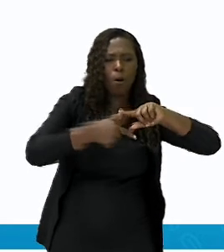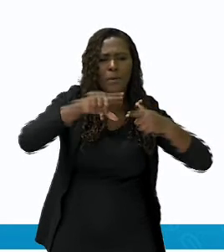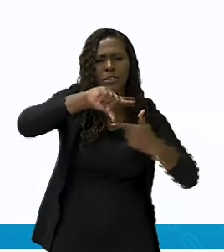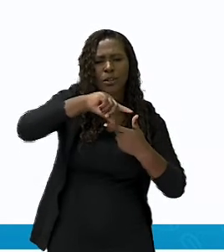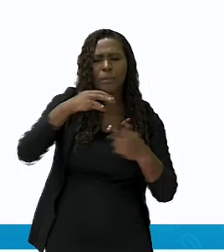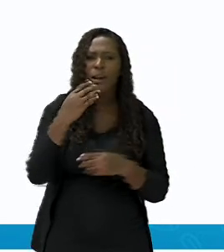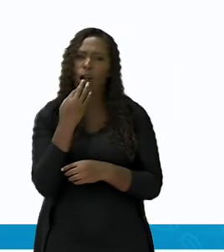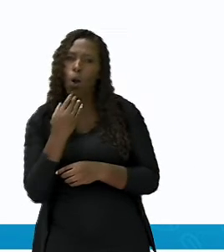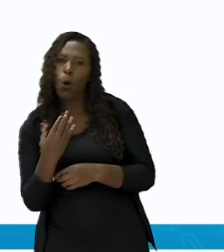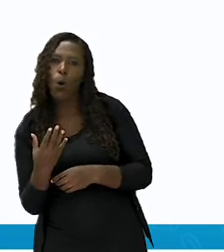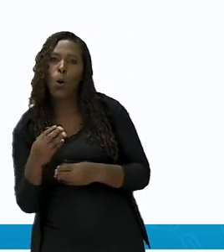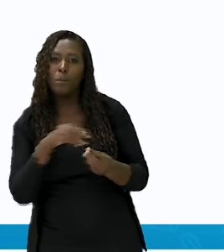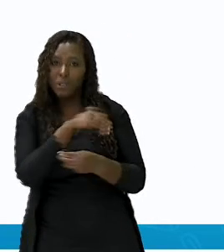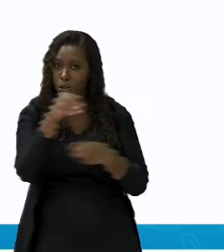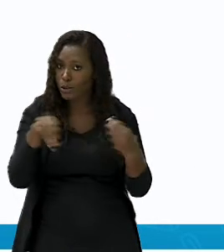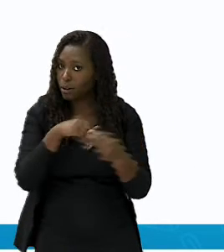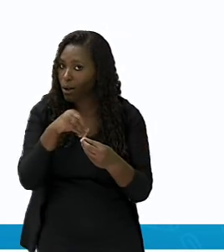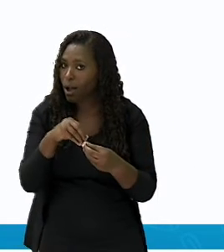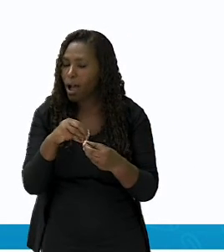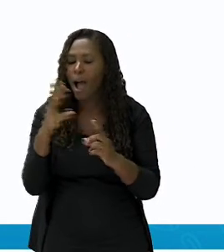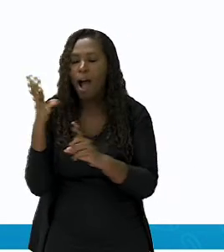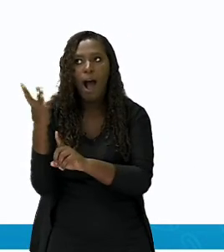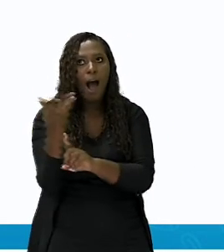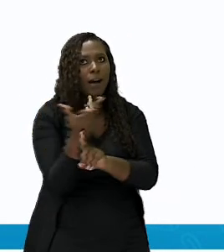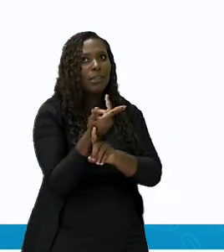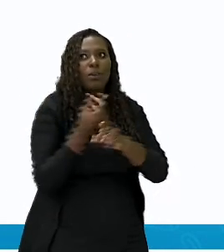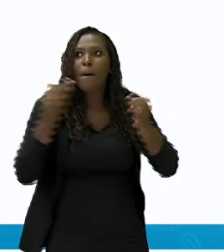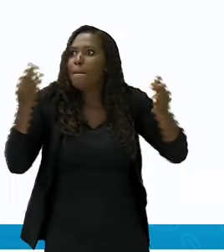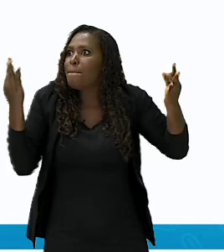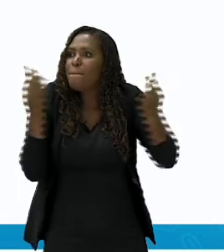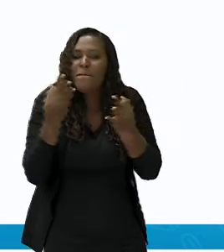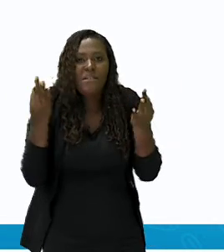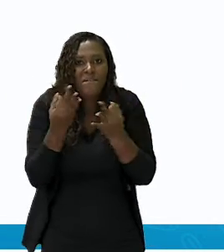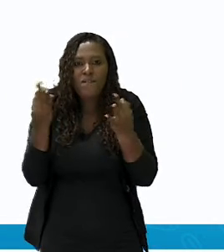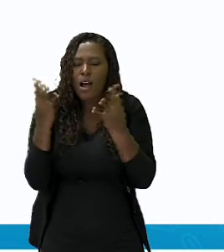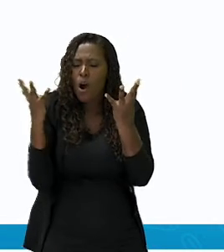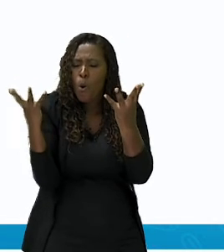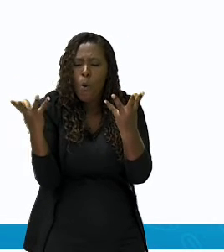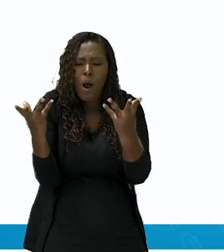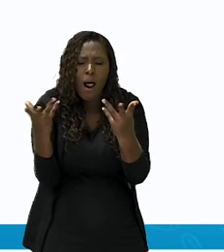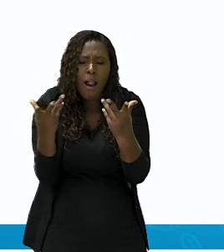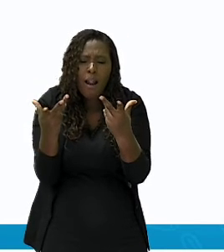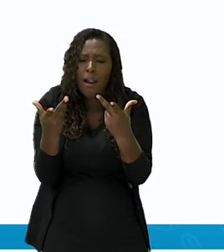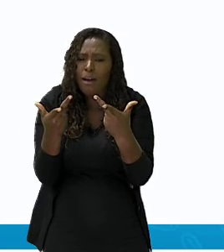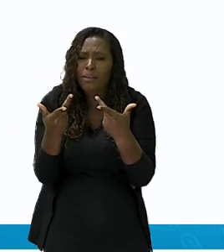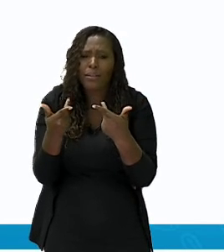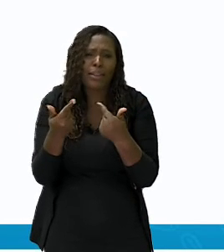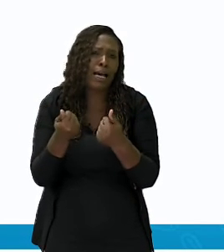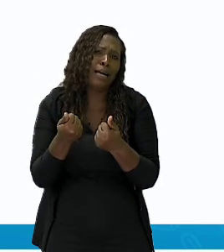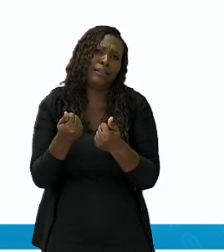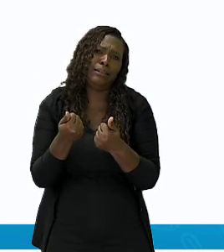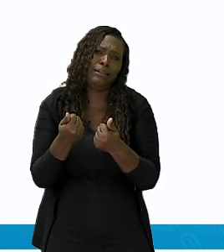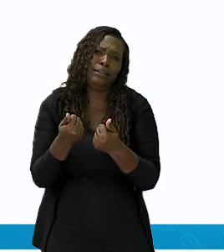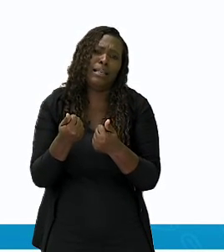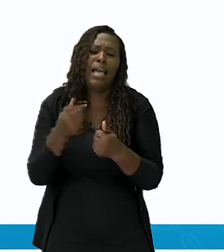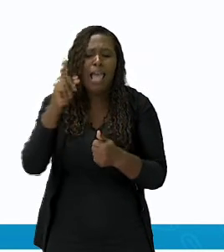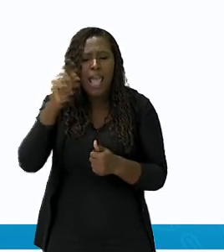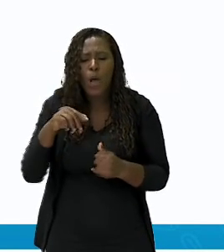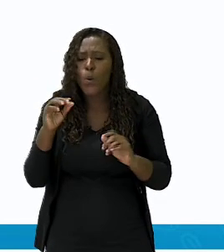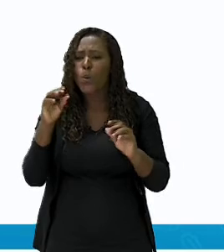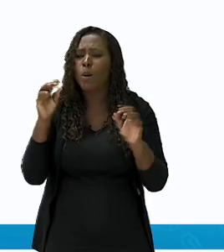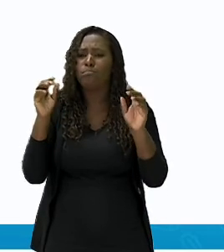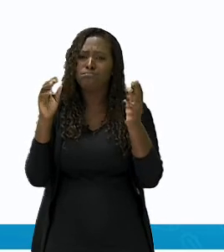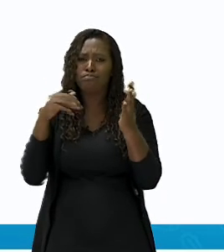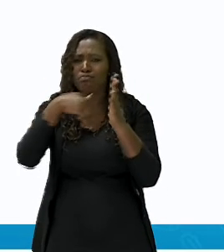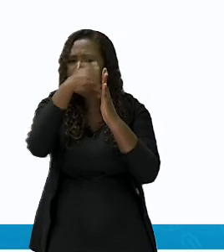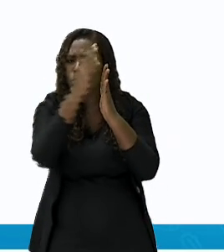arte fica fantástica, digna de ser chamada, né, obras-primas.